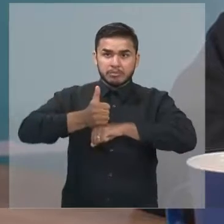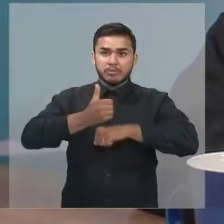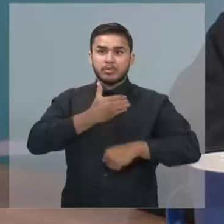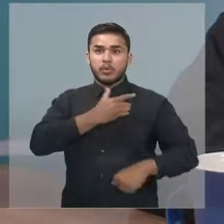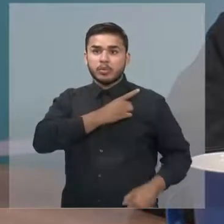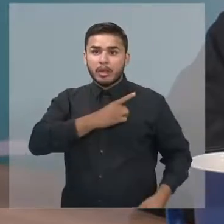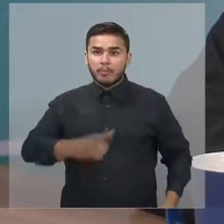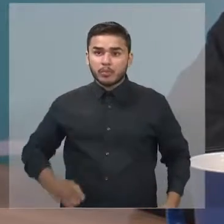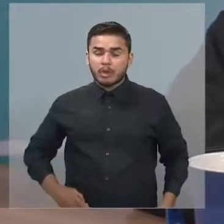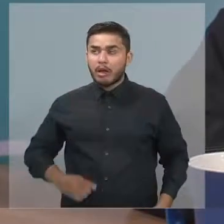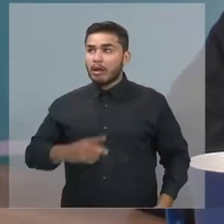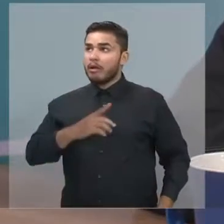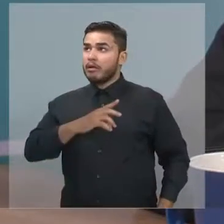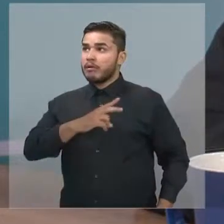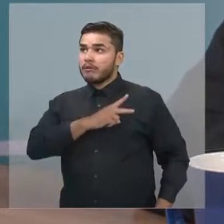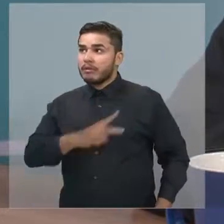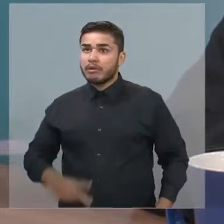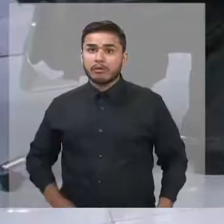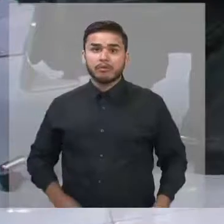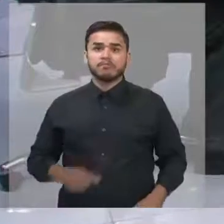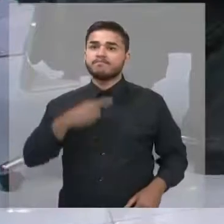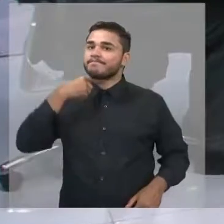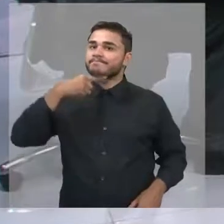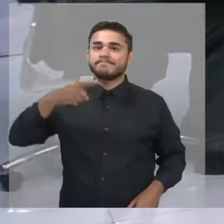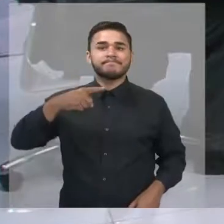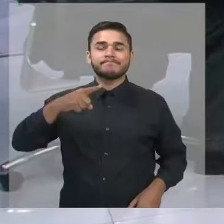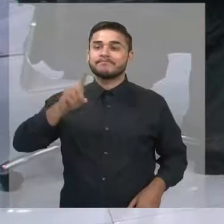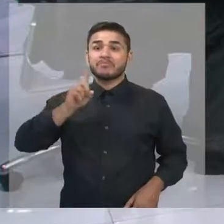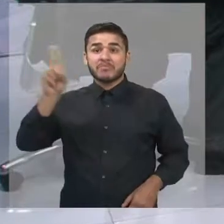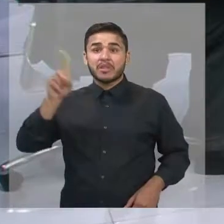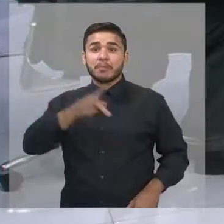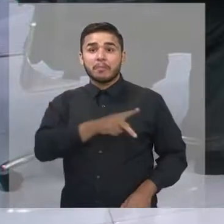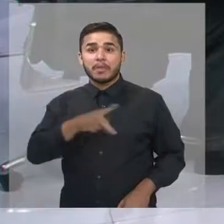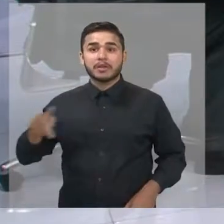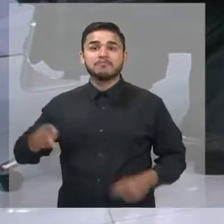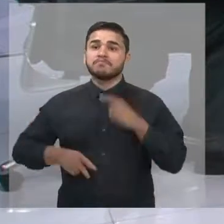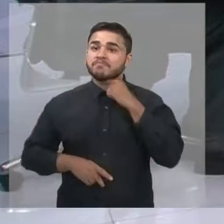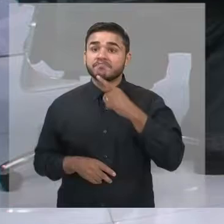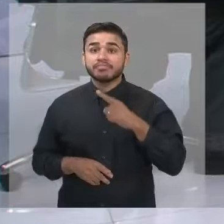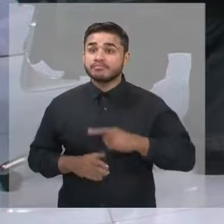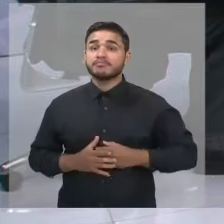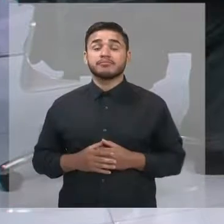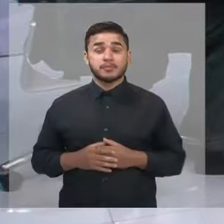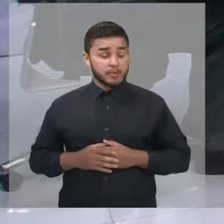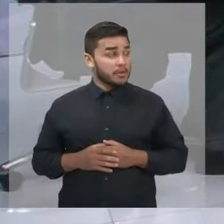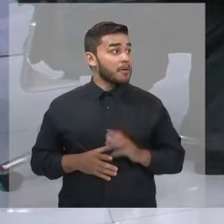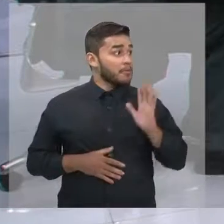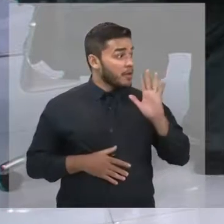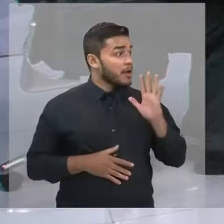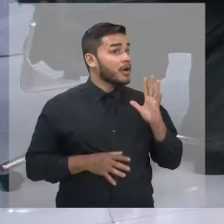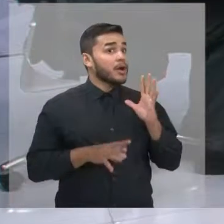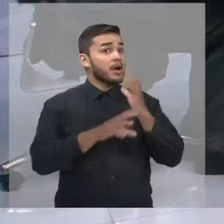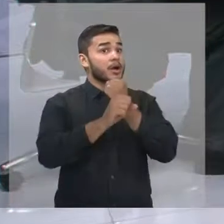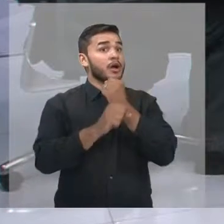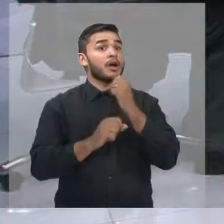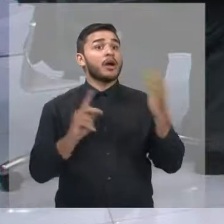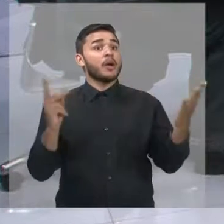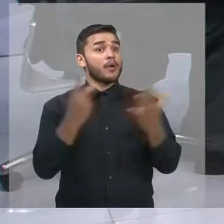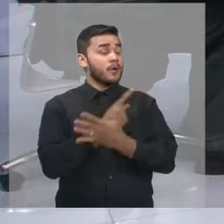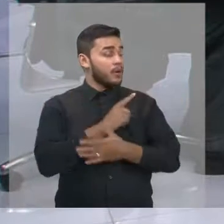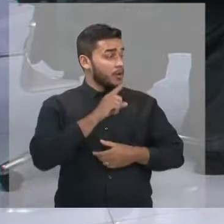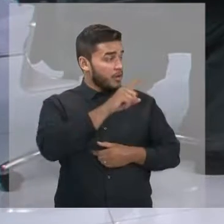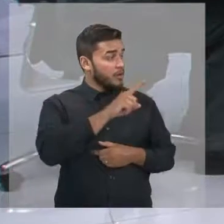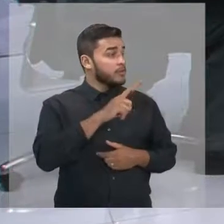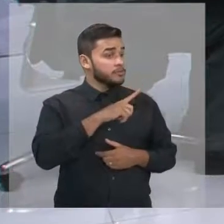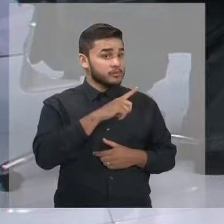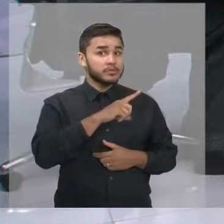melhores universidades dos seus respectivos estados. Mas 230, mais ou menos, 232, estão indiciados